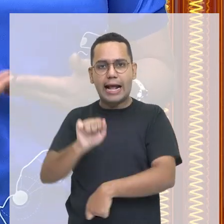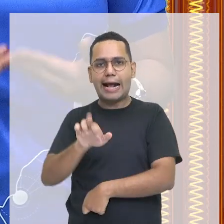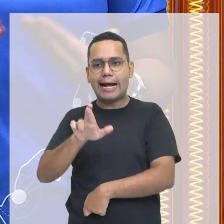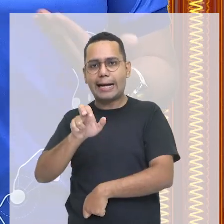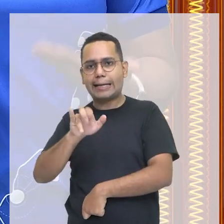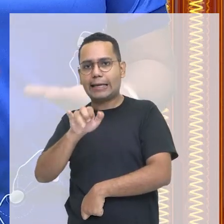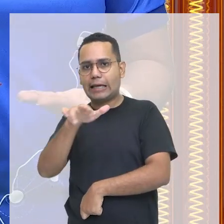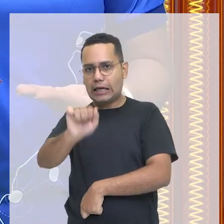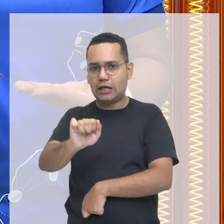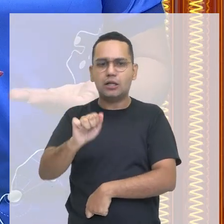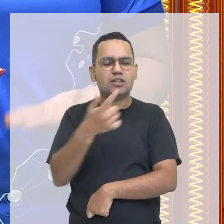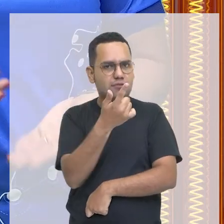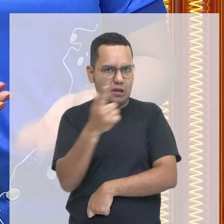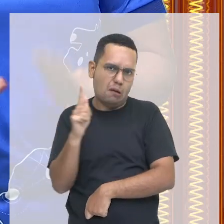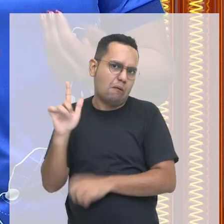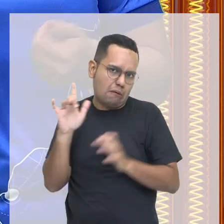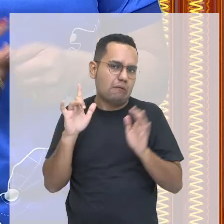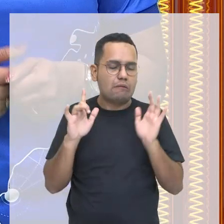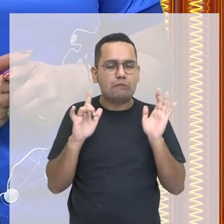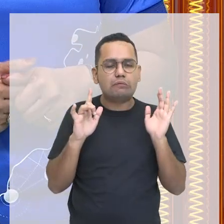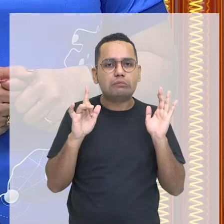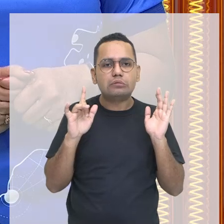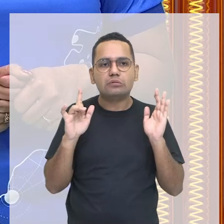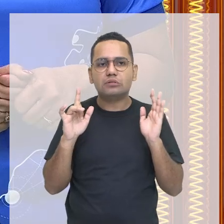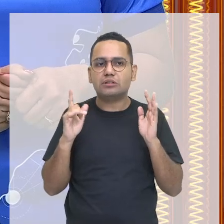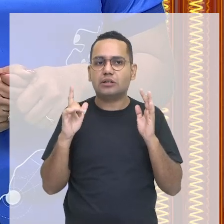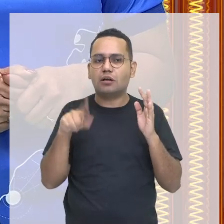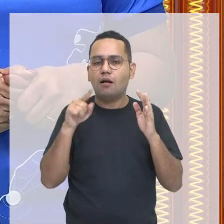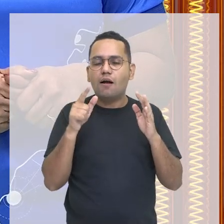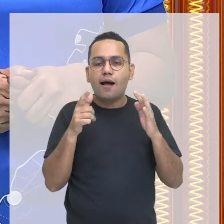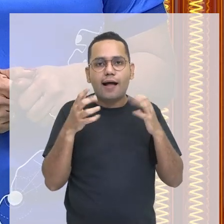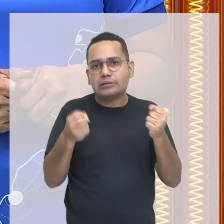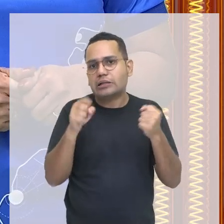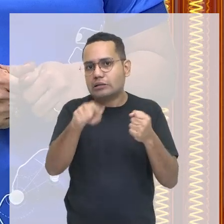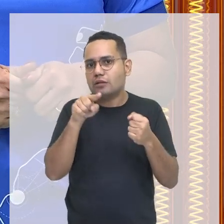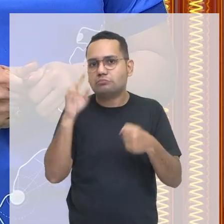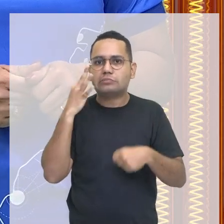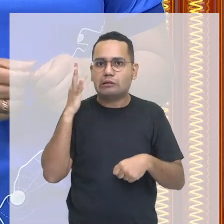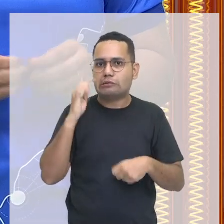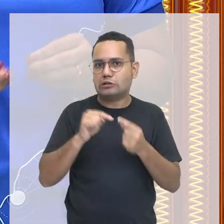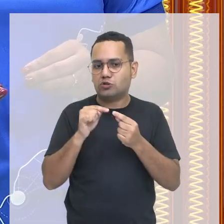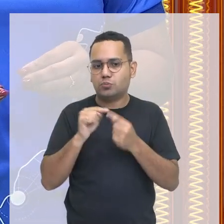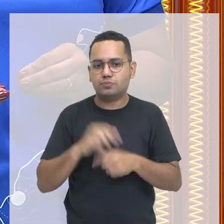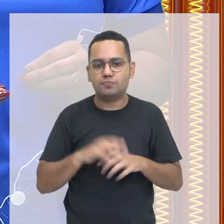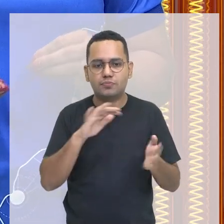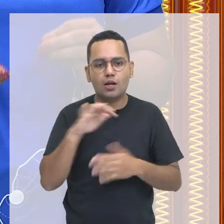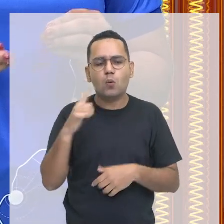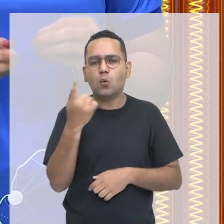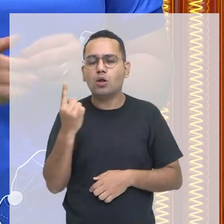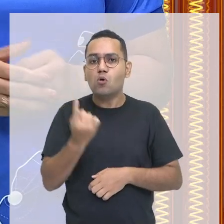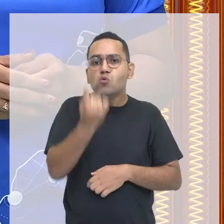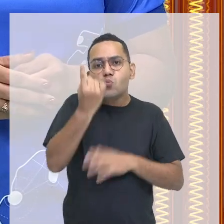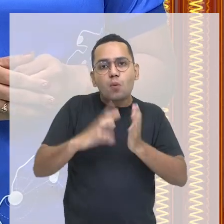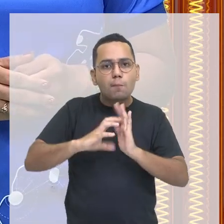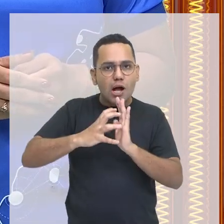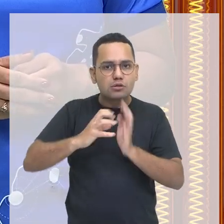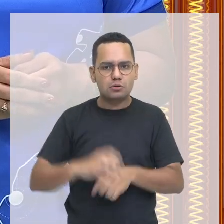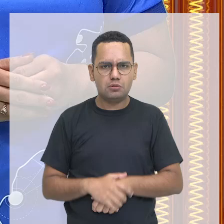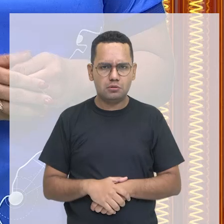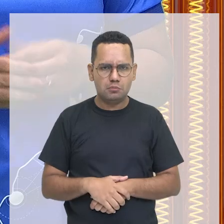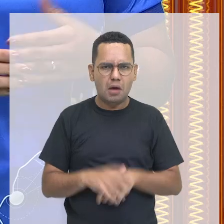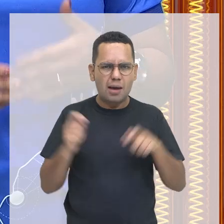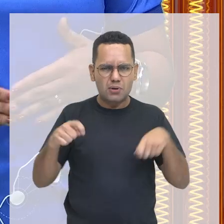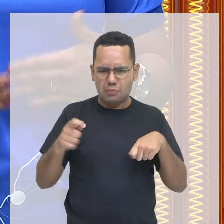vão defender esta raça. Uma outra característica desse sistema é o partido único. Não é permitido